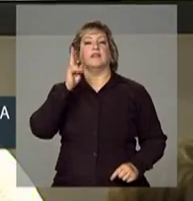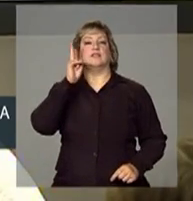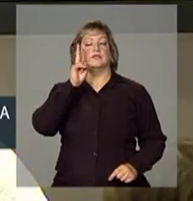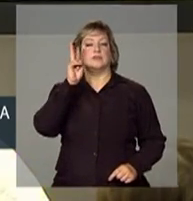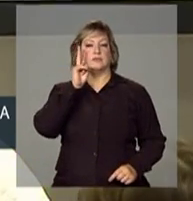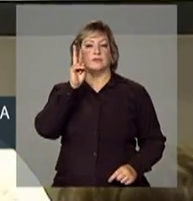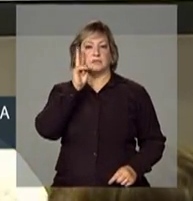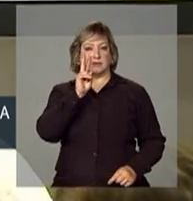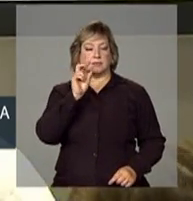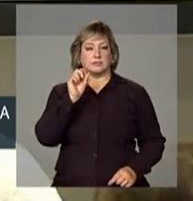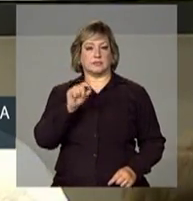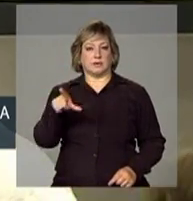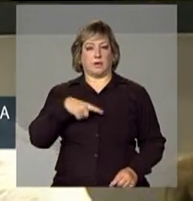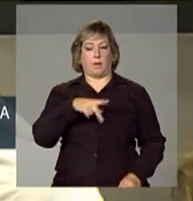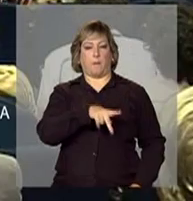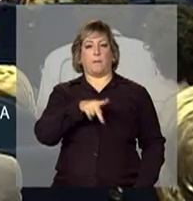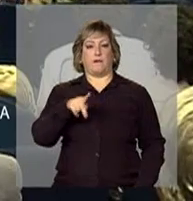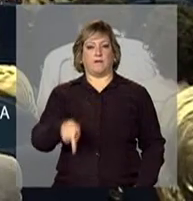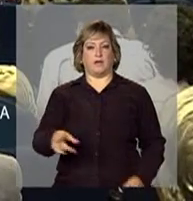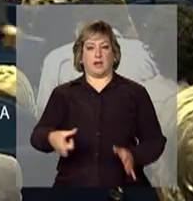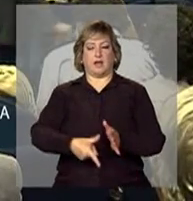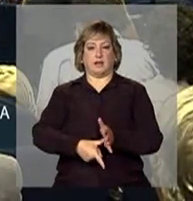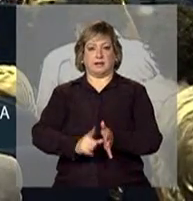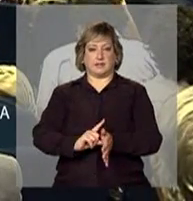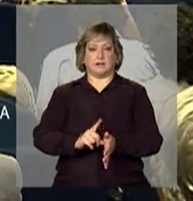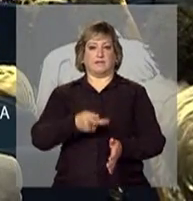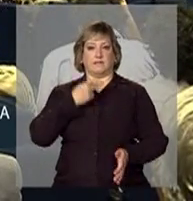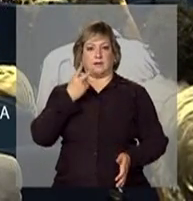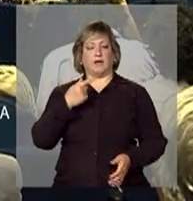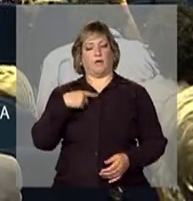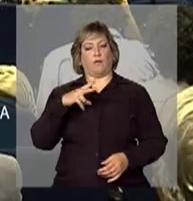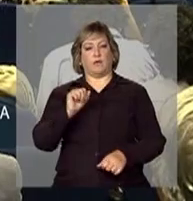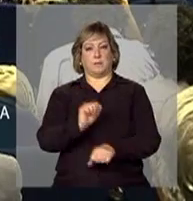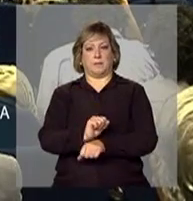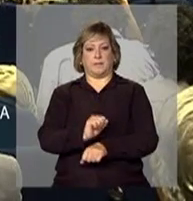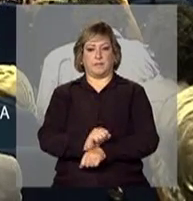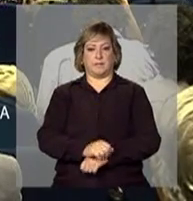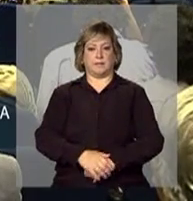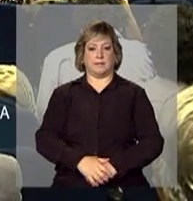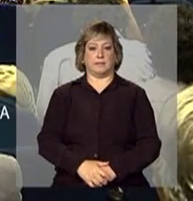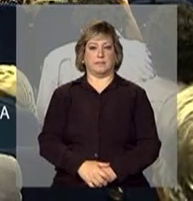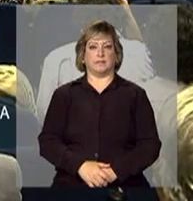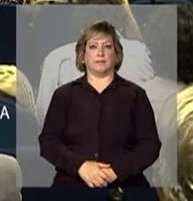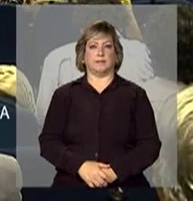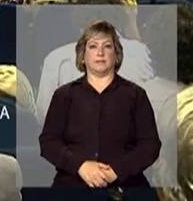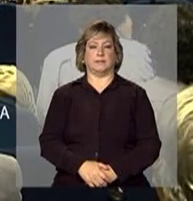são, como disse o professor... Eu vou esperar aqui.